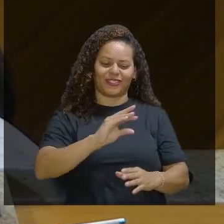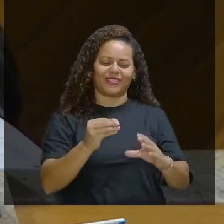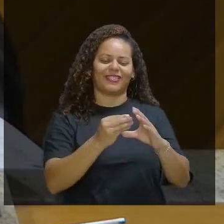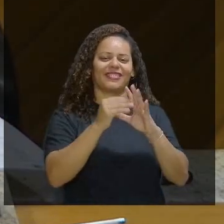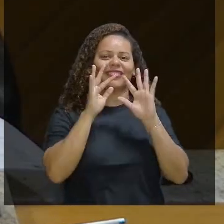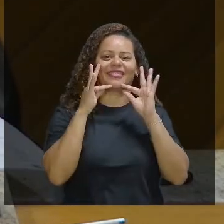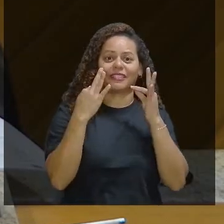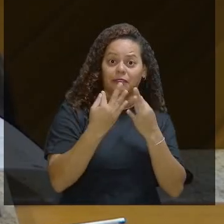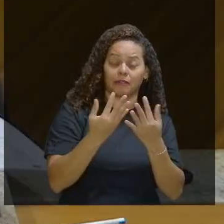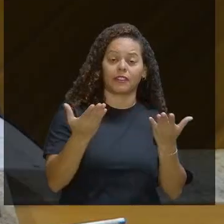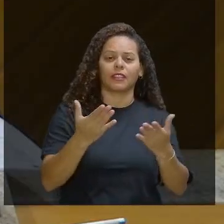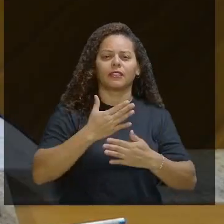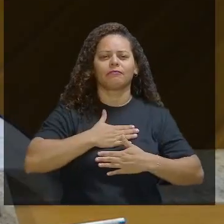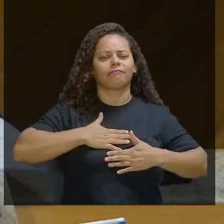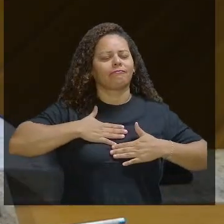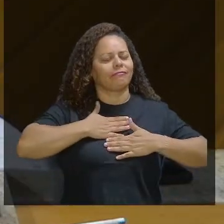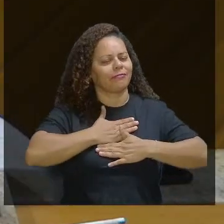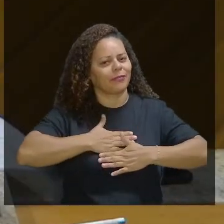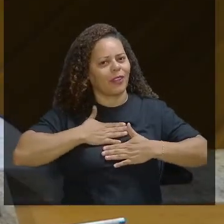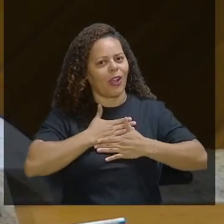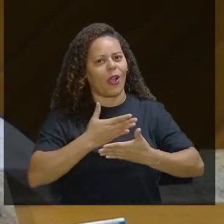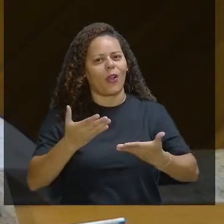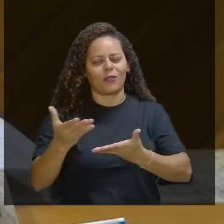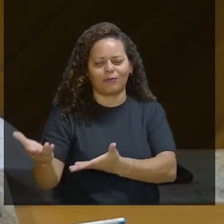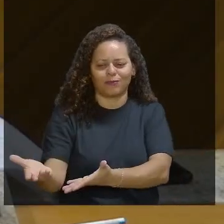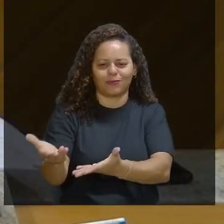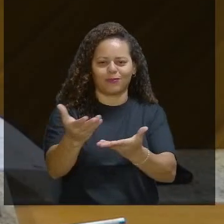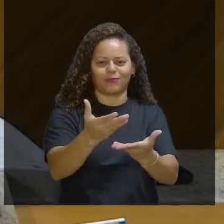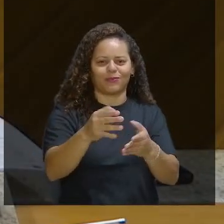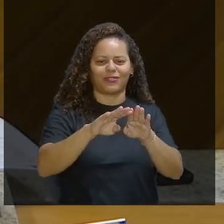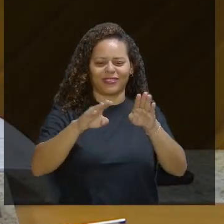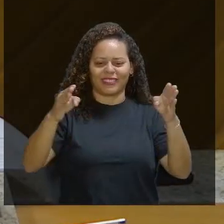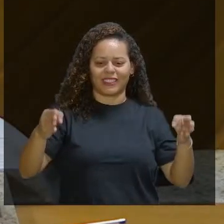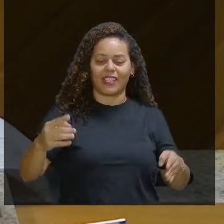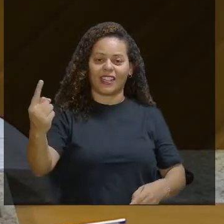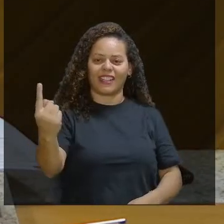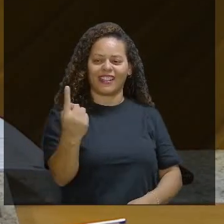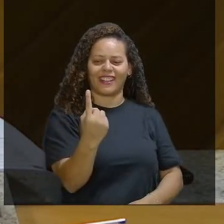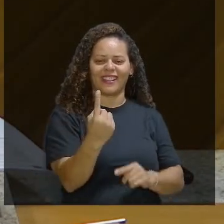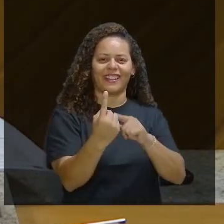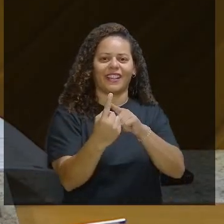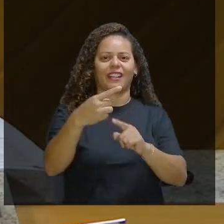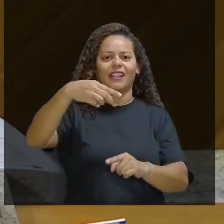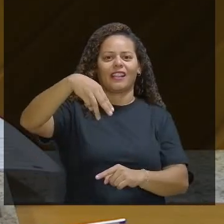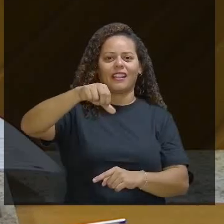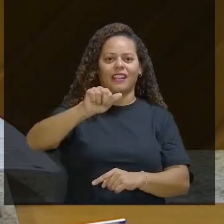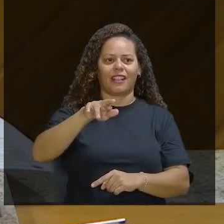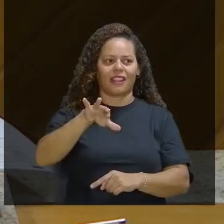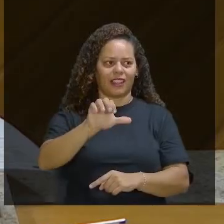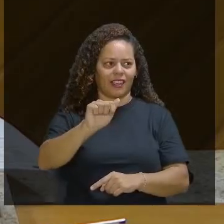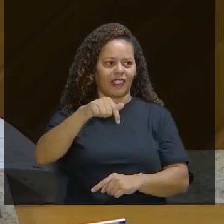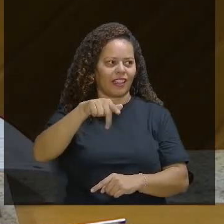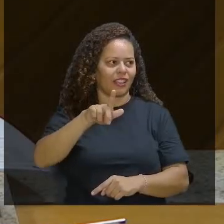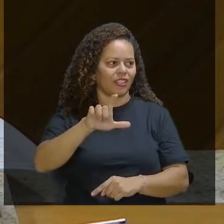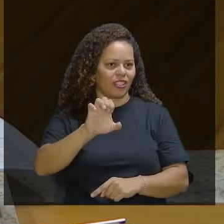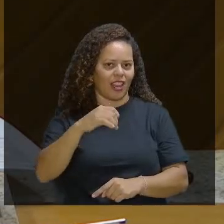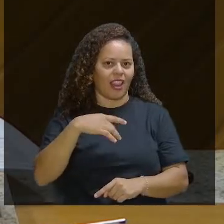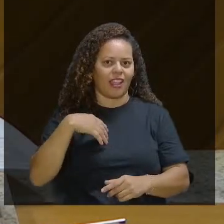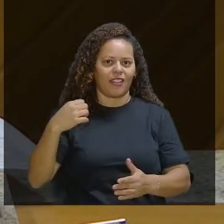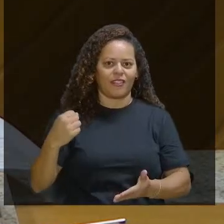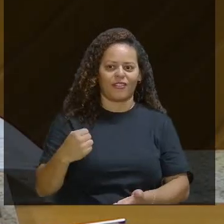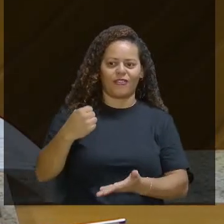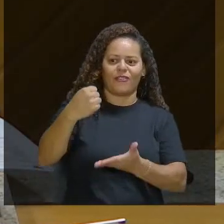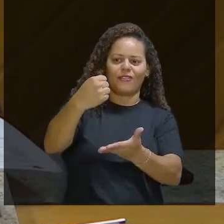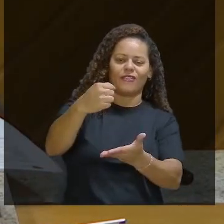e é com imensa satisfação que hoje recebemos nesse plenário a professora Maria Ângela Paes Lemes Nogueira, que receberá